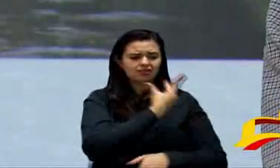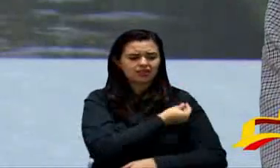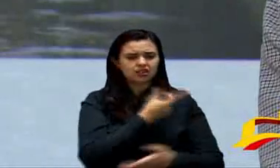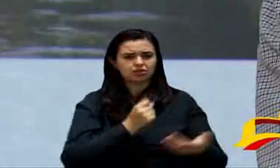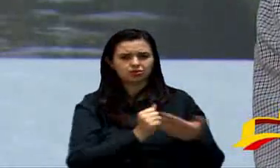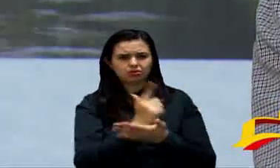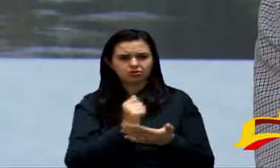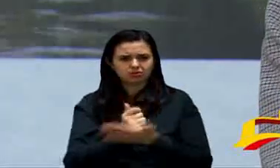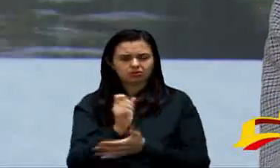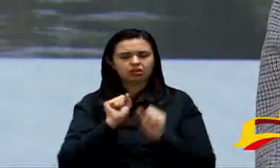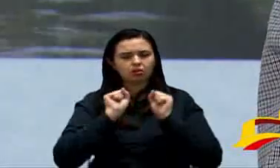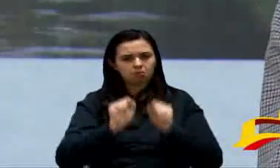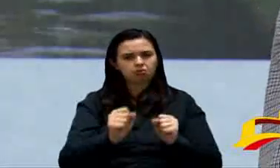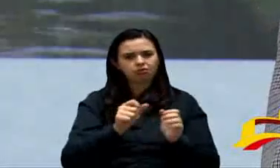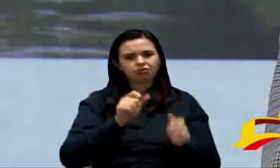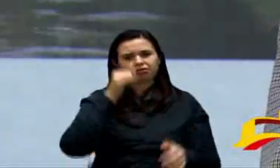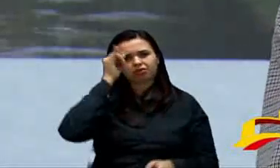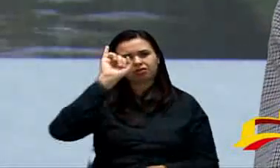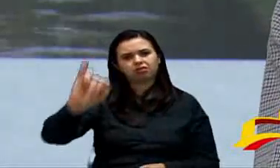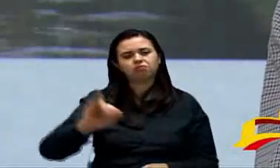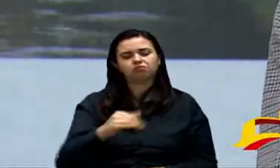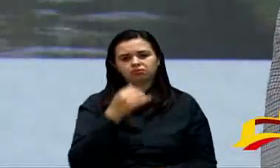vacina. E aqui